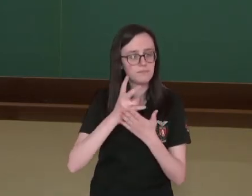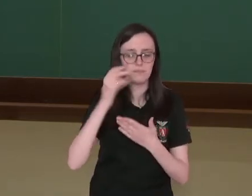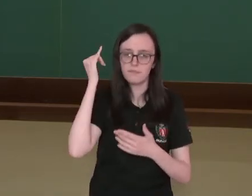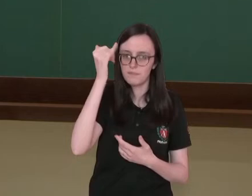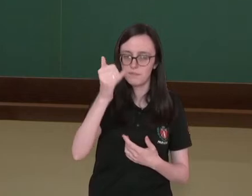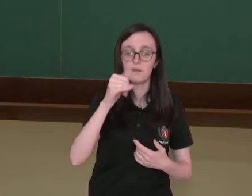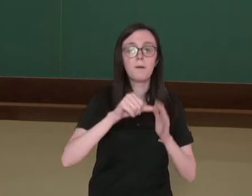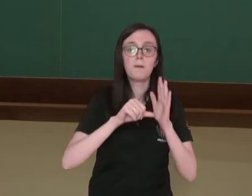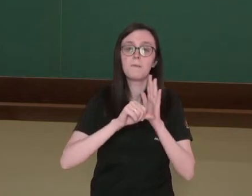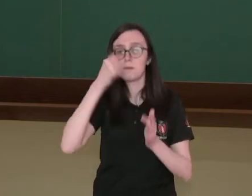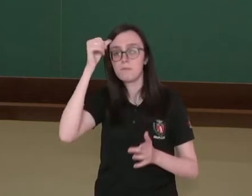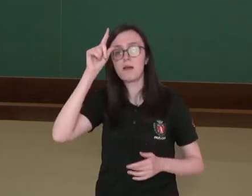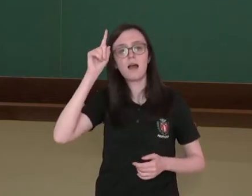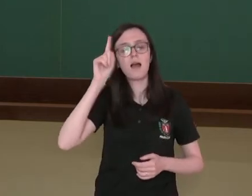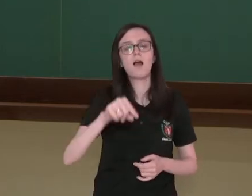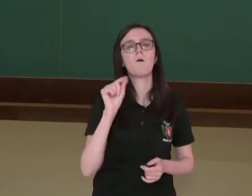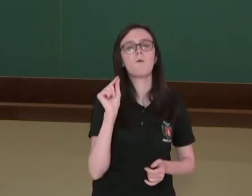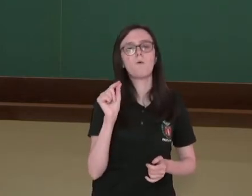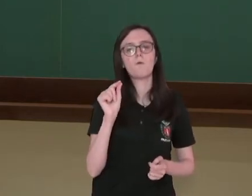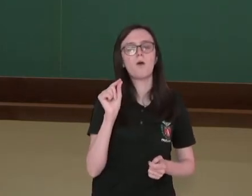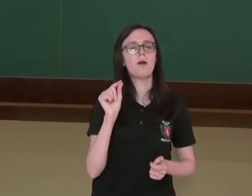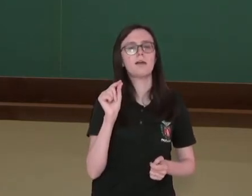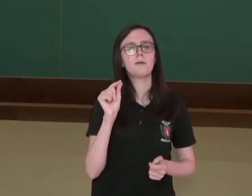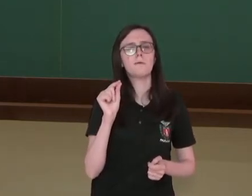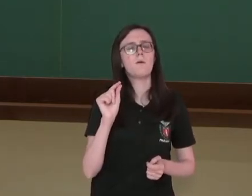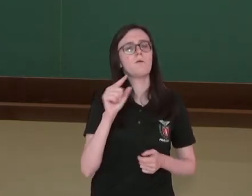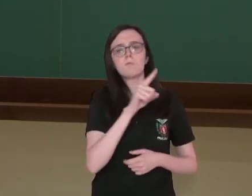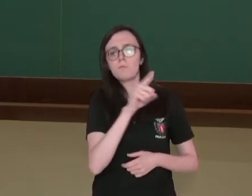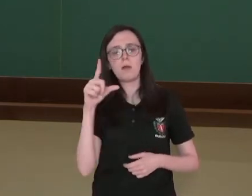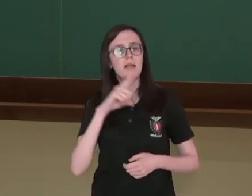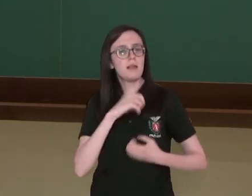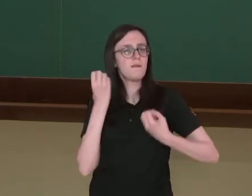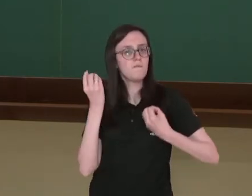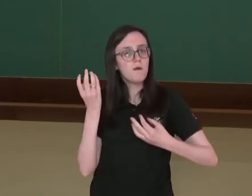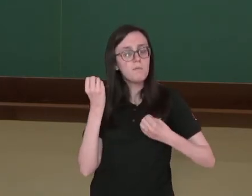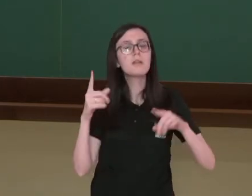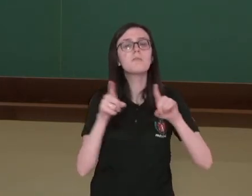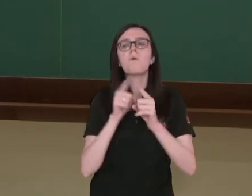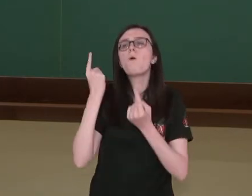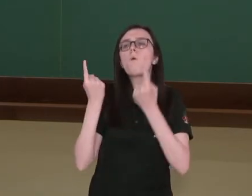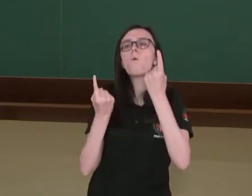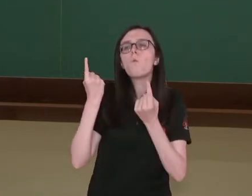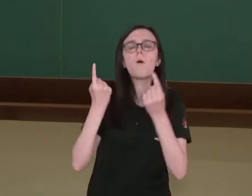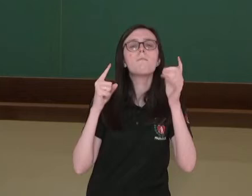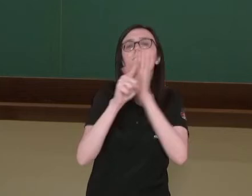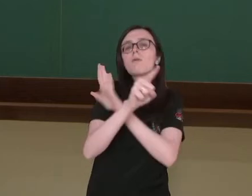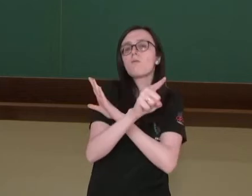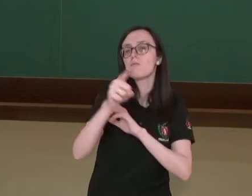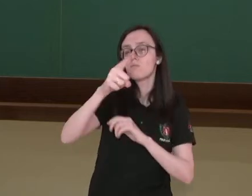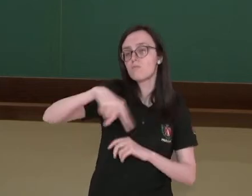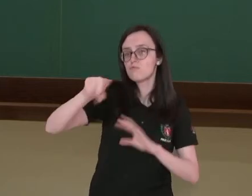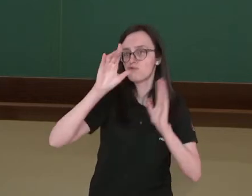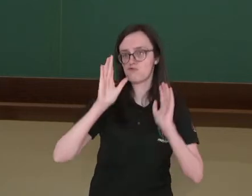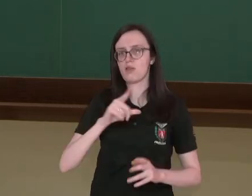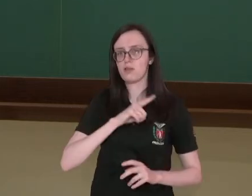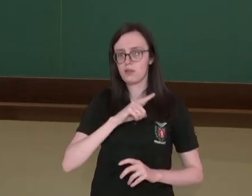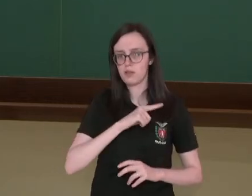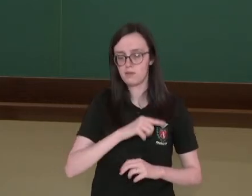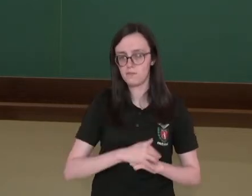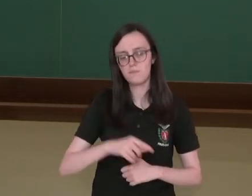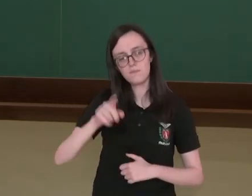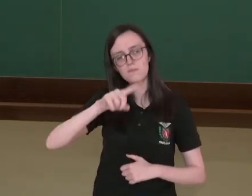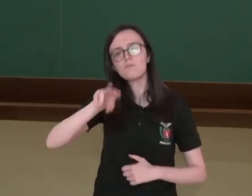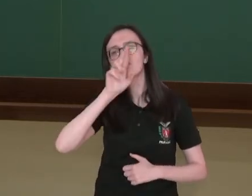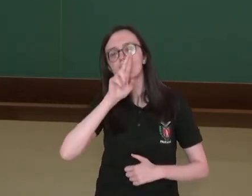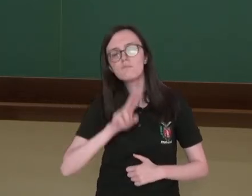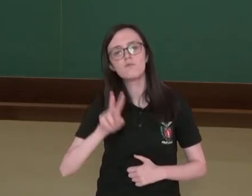destaquem primeiro o que vocês têm de dados e qual é a pergunta que vocês têm. E daí vocês vão